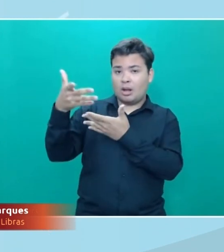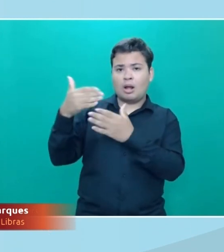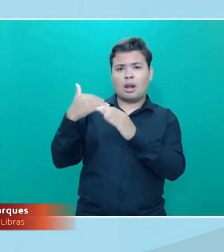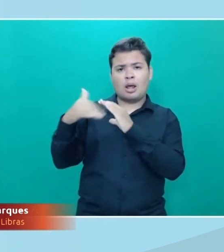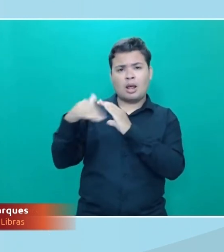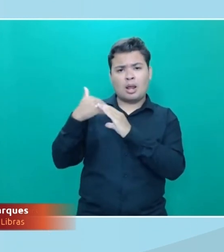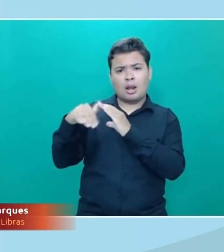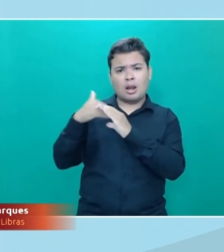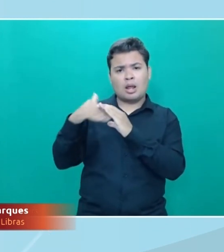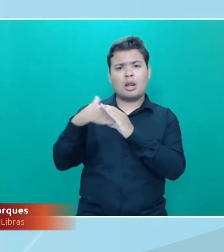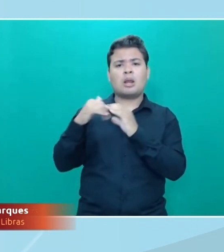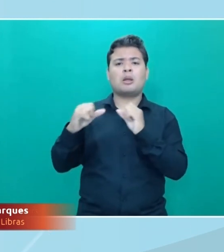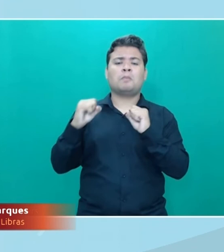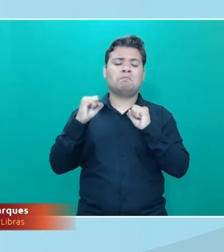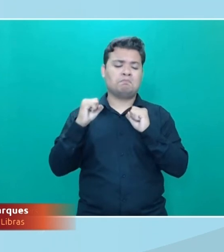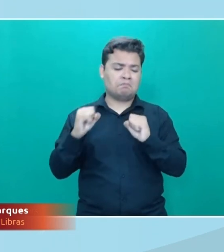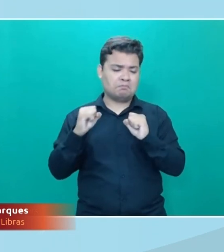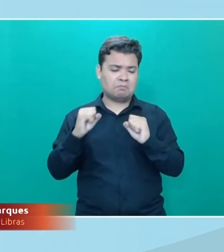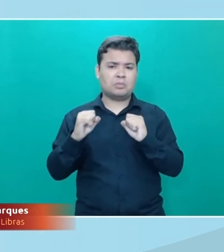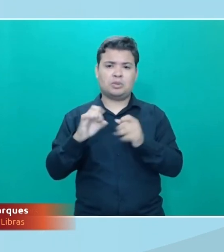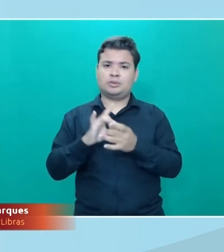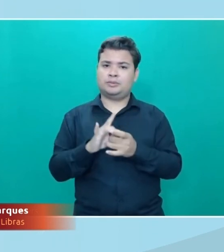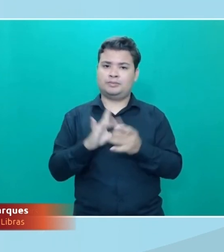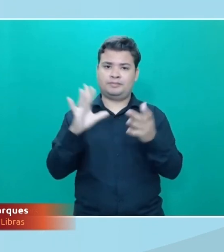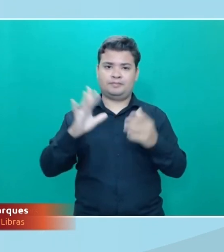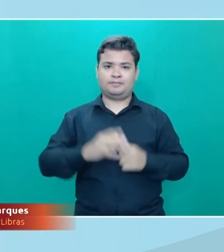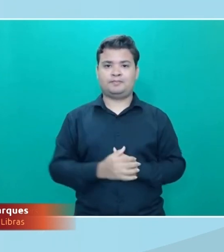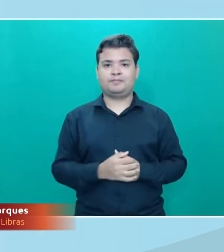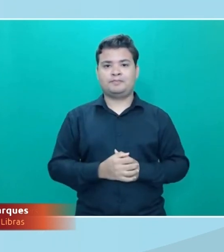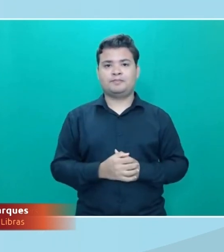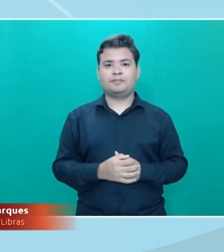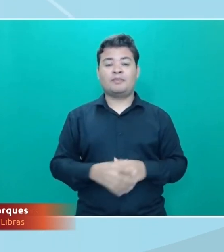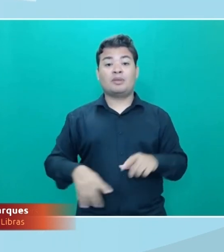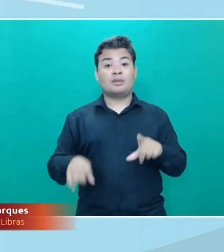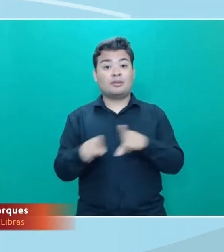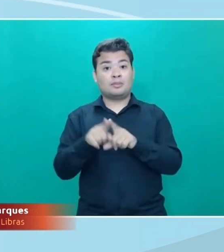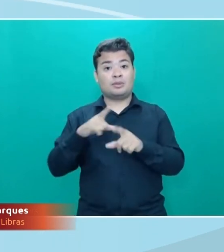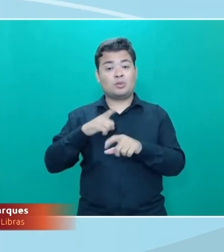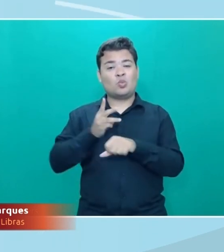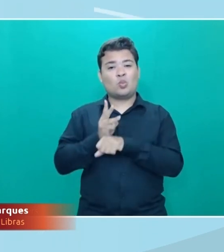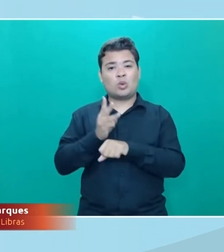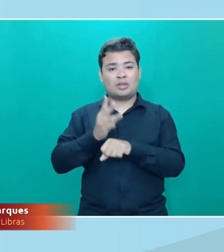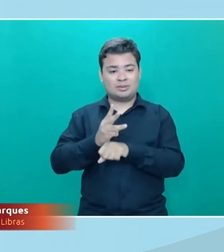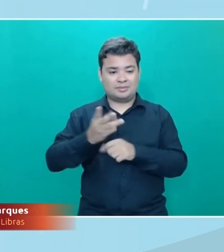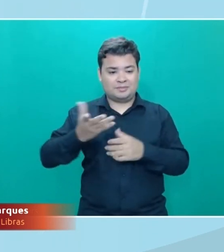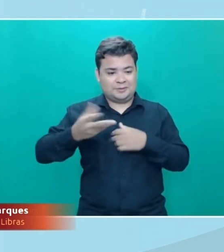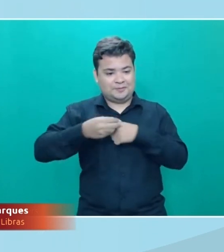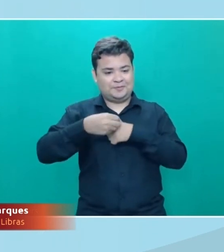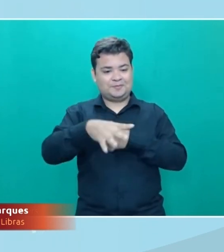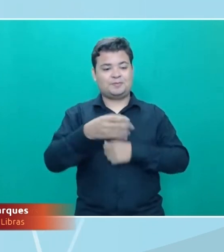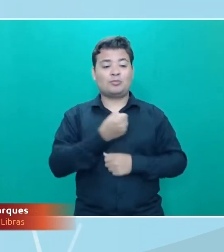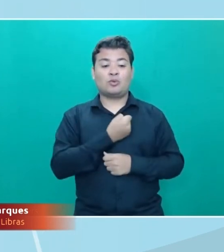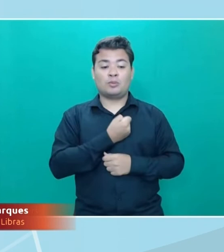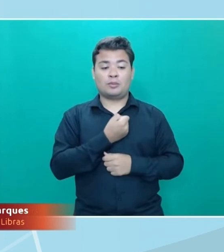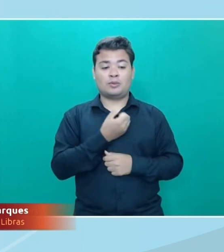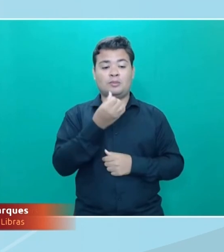de comentários da transmissão do Conexões. Além disso, a gente tem um WhatsApp, que eu vou passar para você agora.